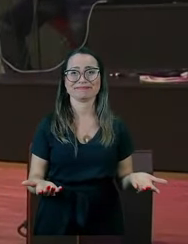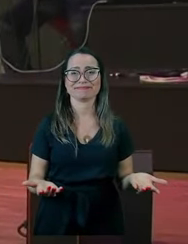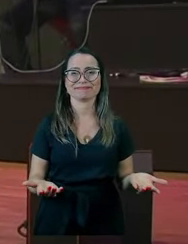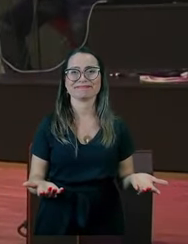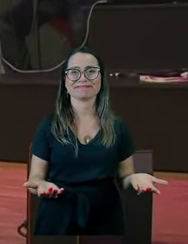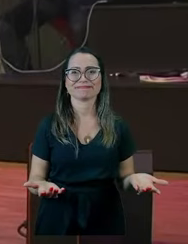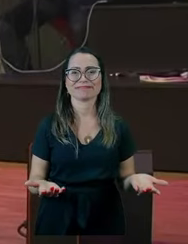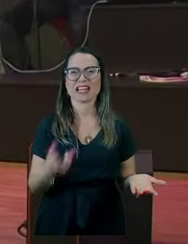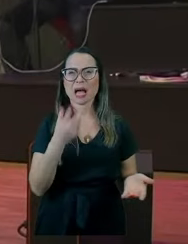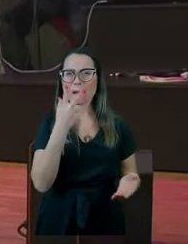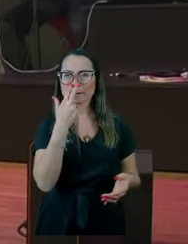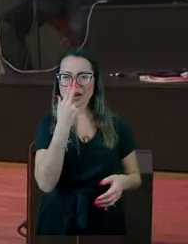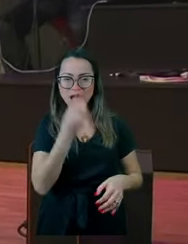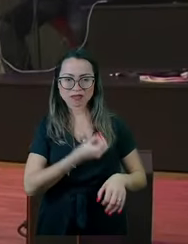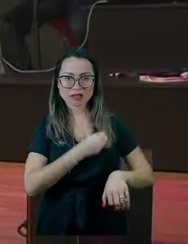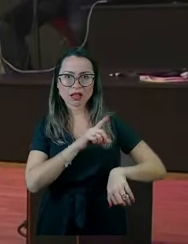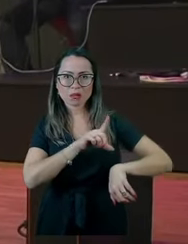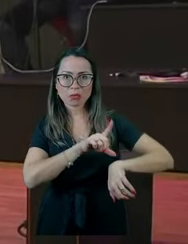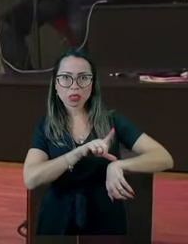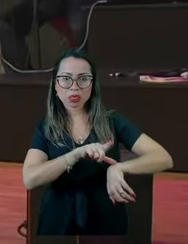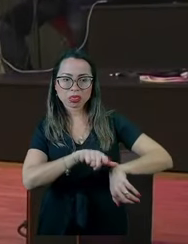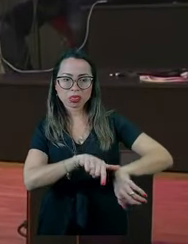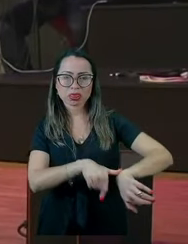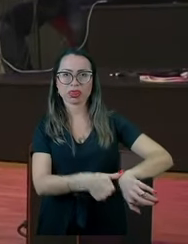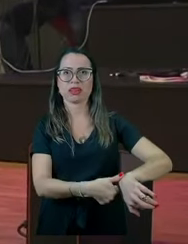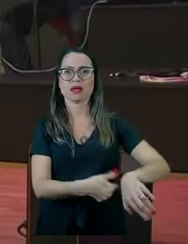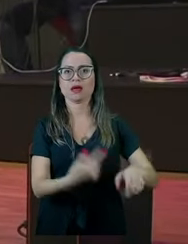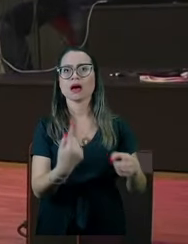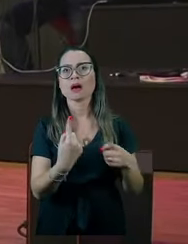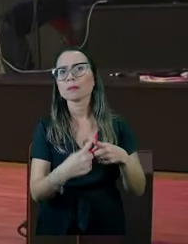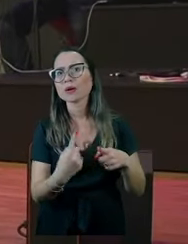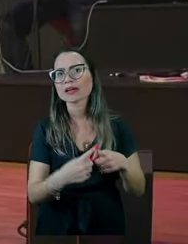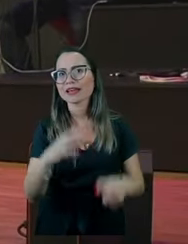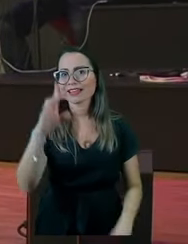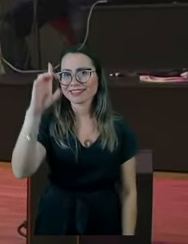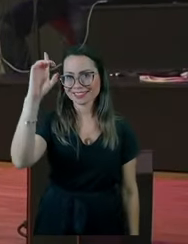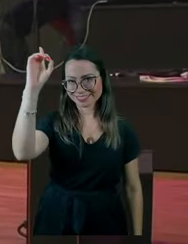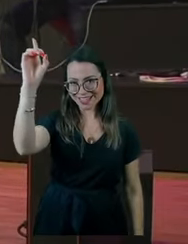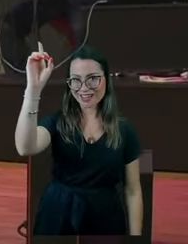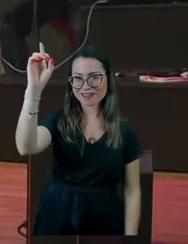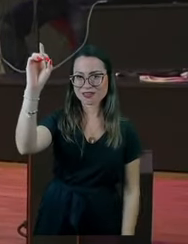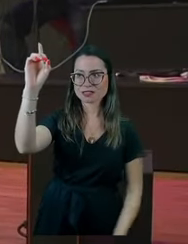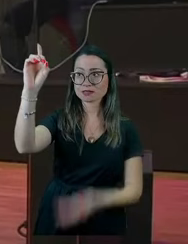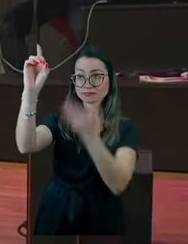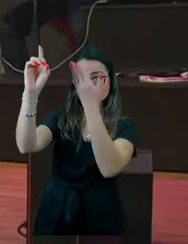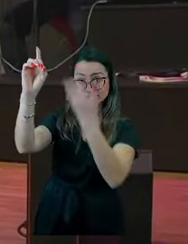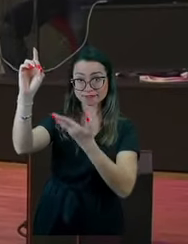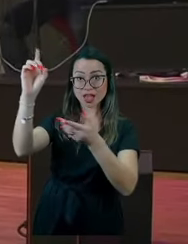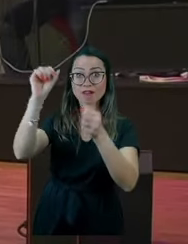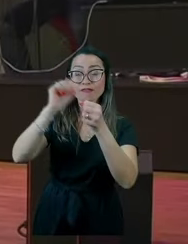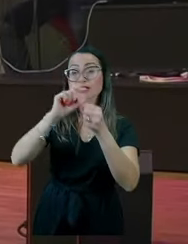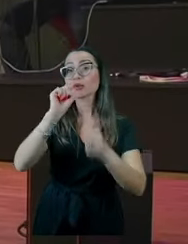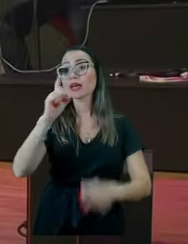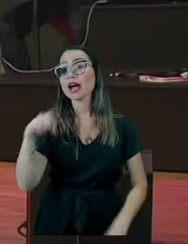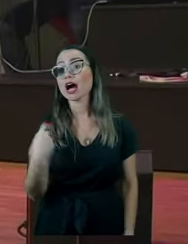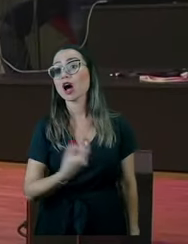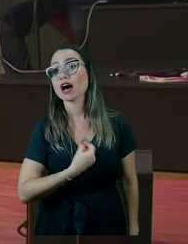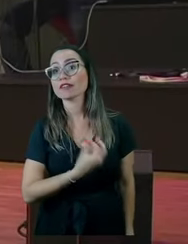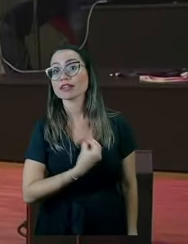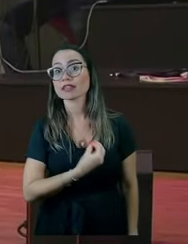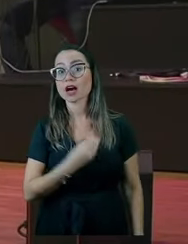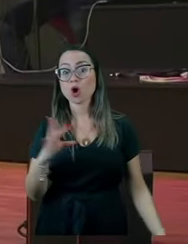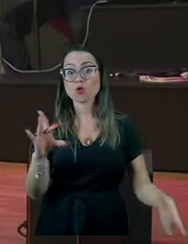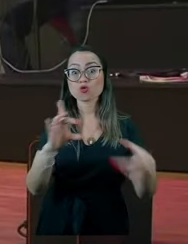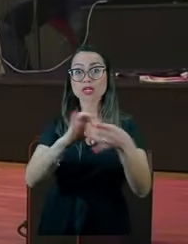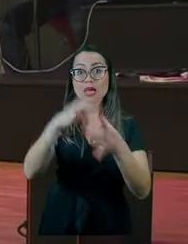atrasam a nossa vida, porque Deus é um Deus que vai nos conectar com as pessoas certas, nos lugares